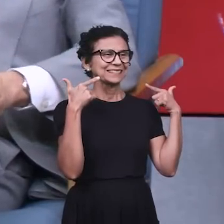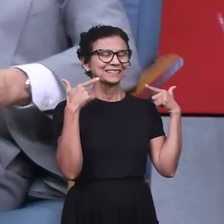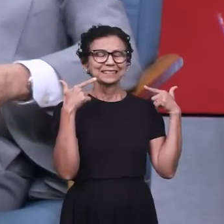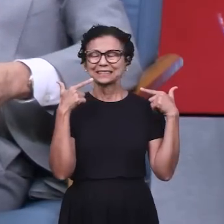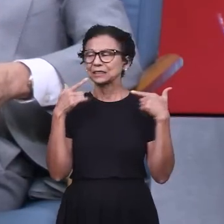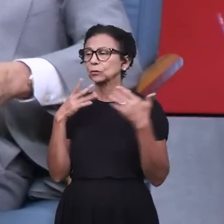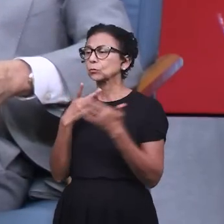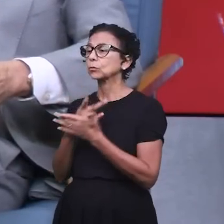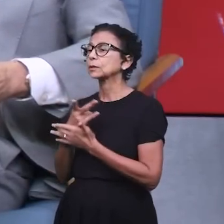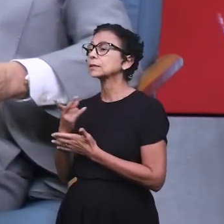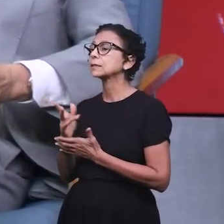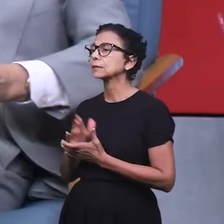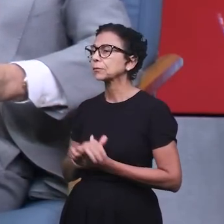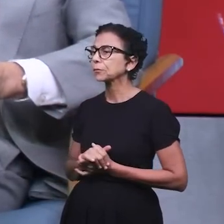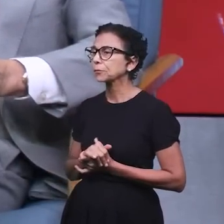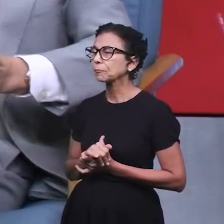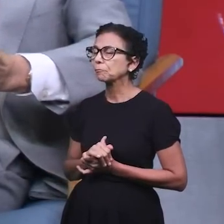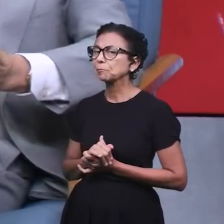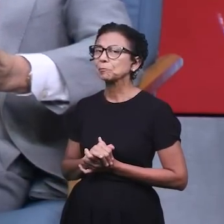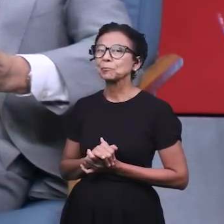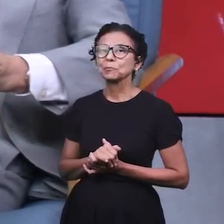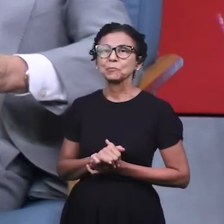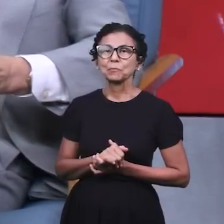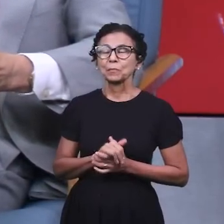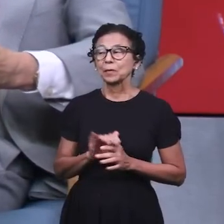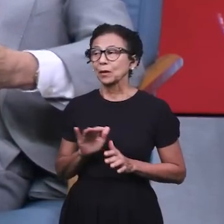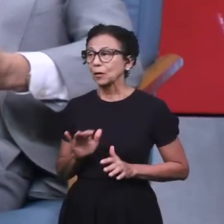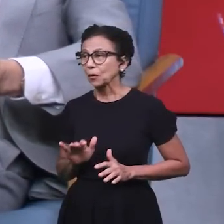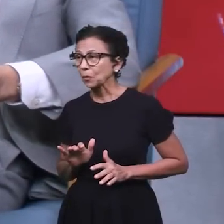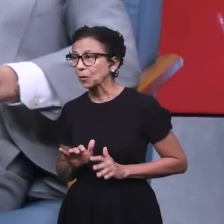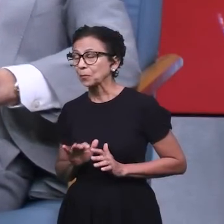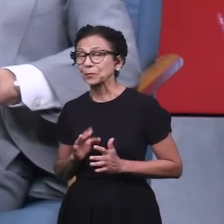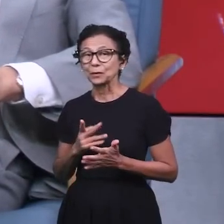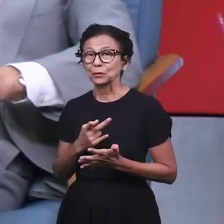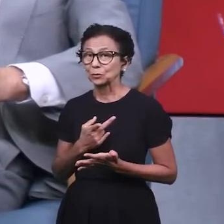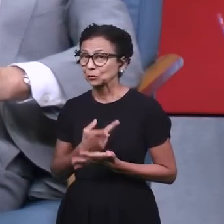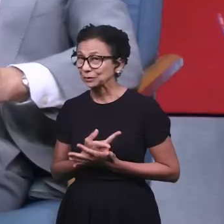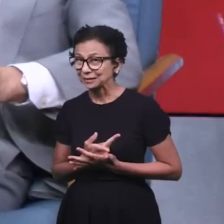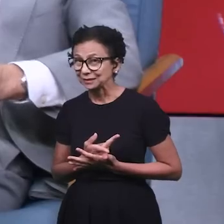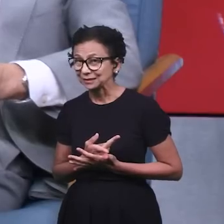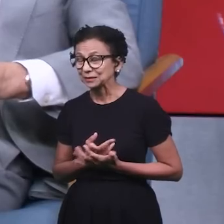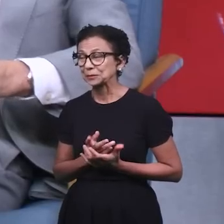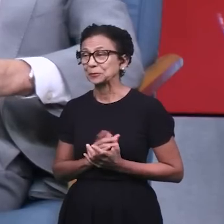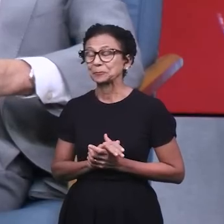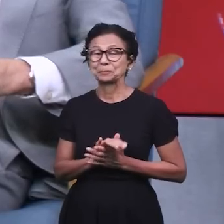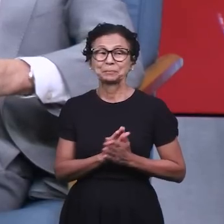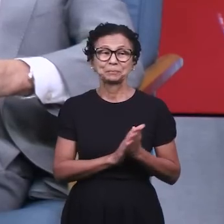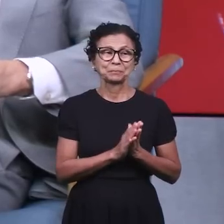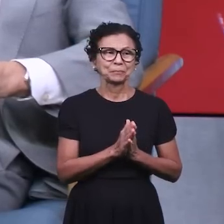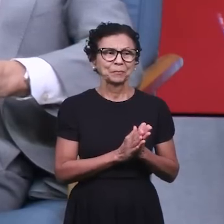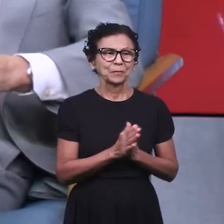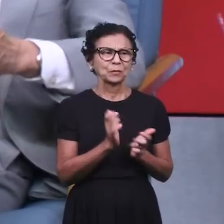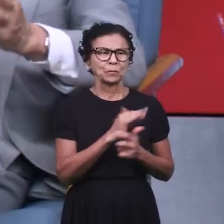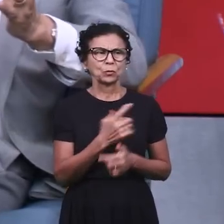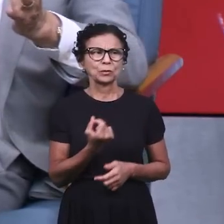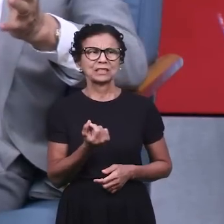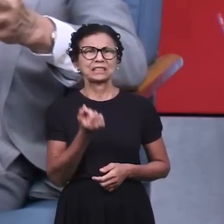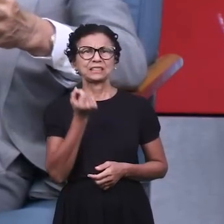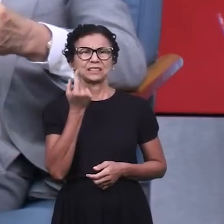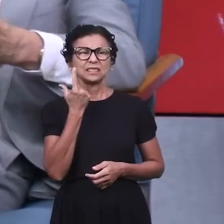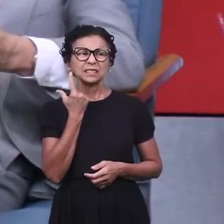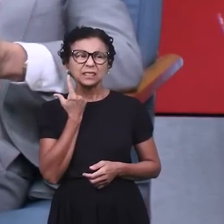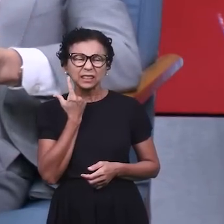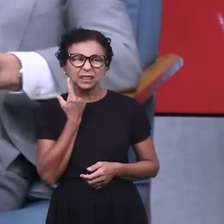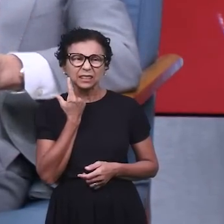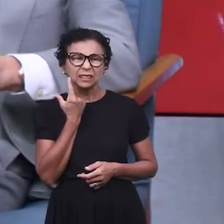sorrindo. Falei: o que aconteceu? O que houve? Ele disse: Amadeu, aconteceu uma coisa estranha, eu vou te